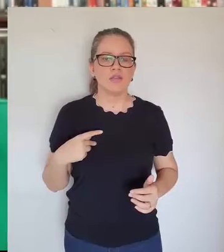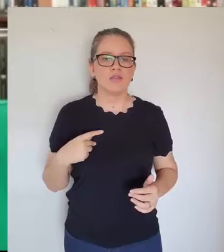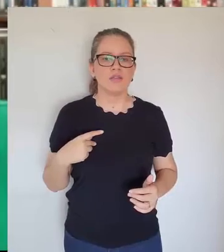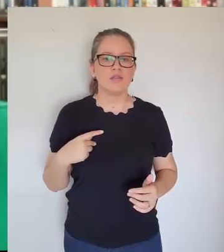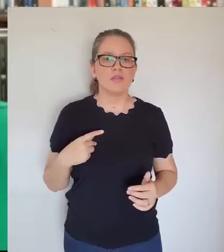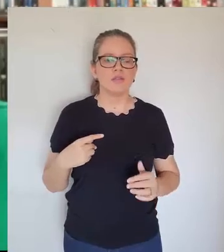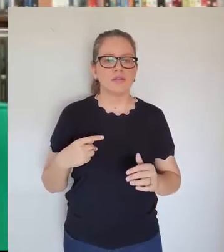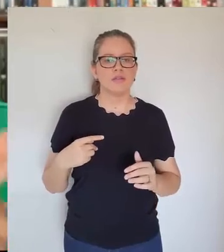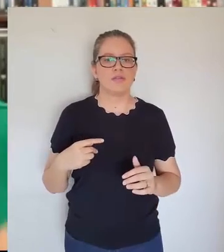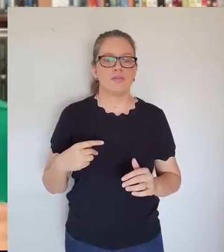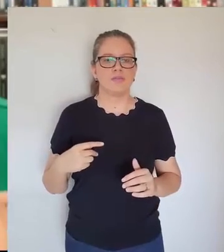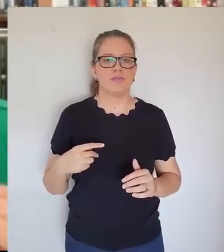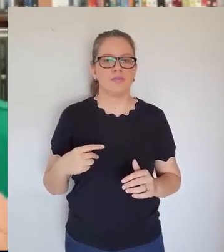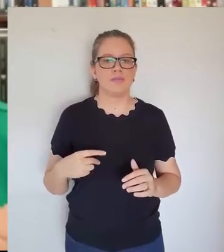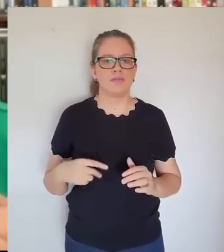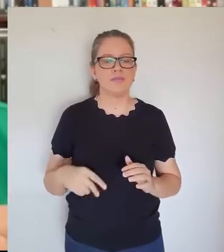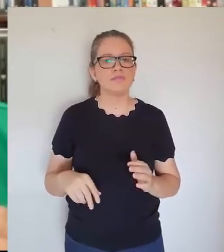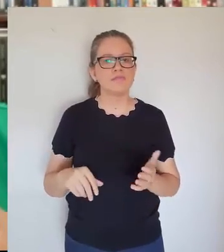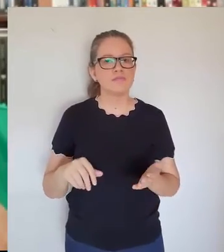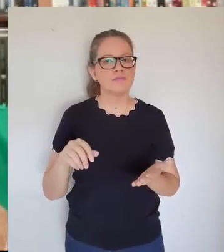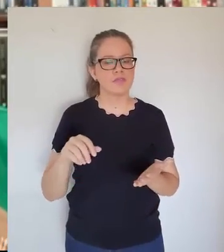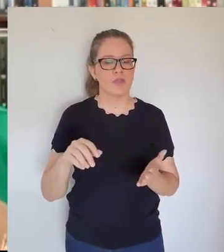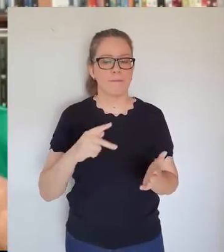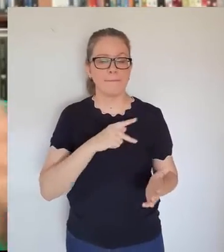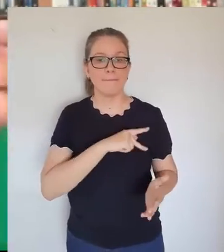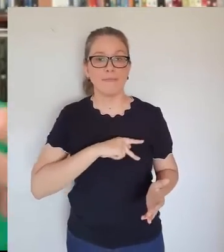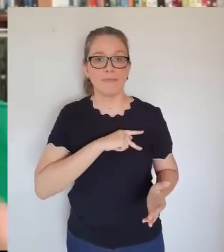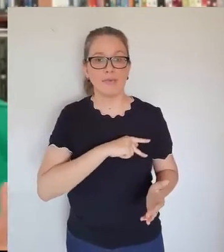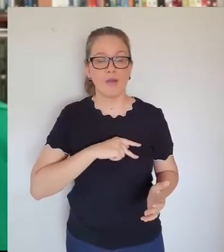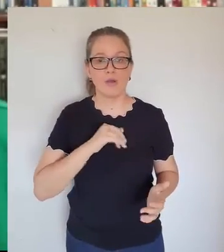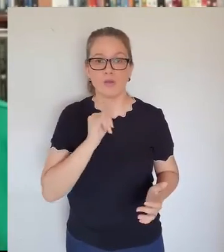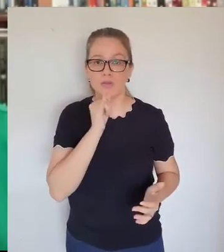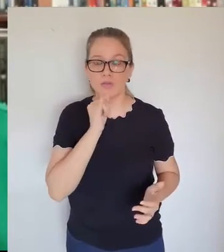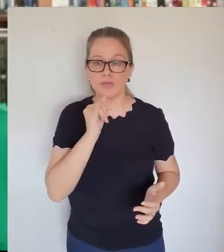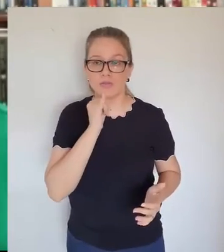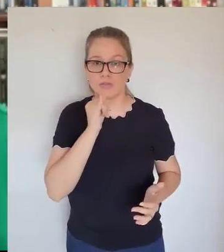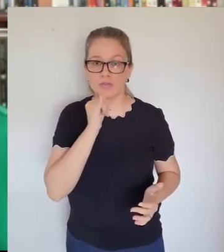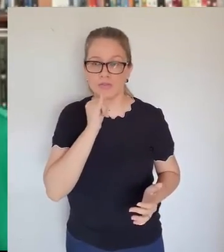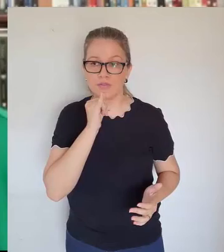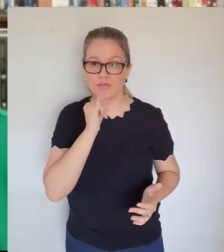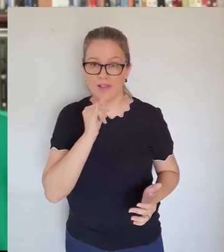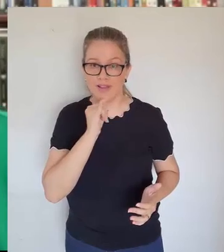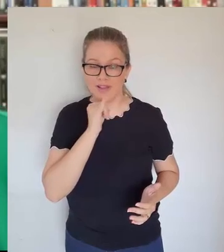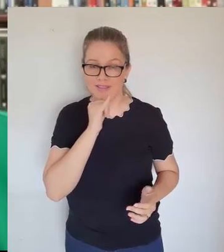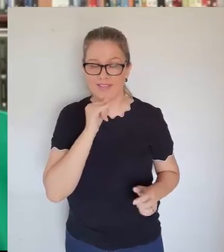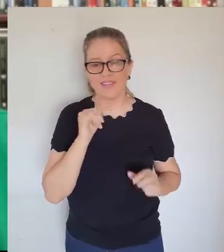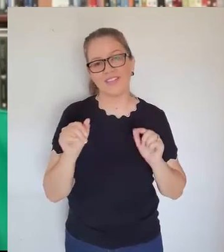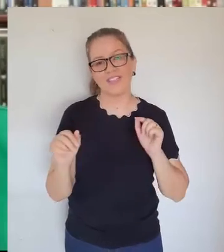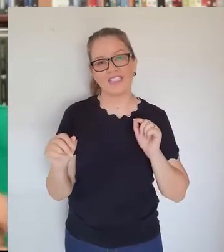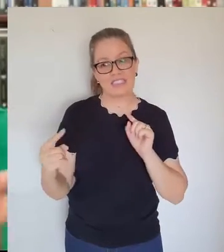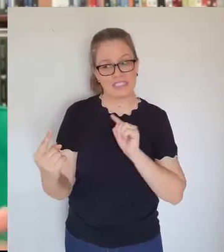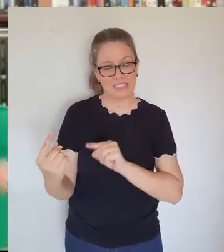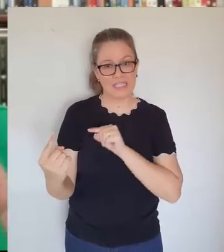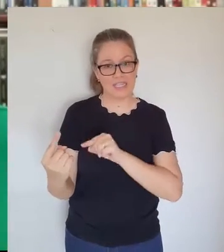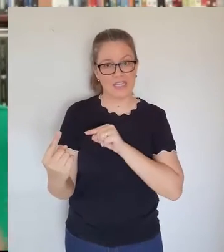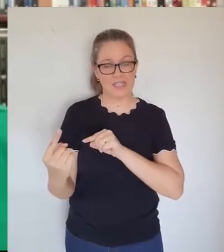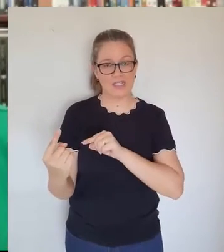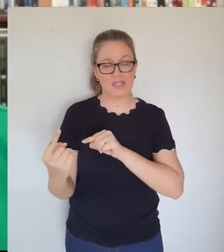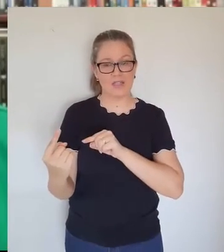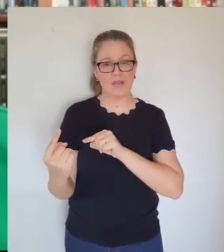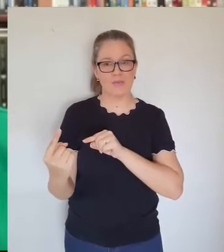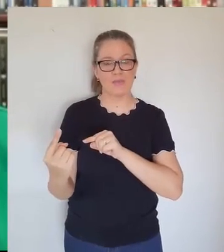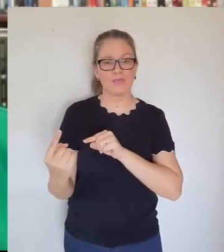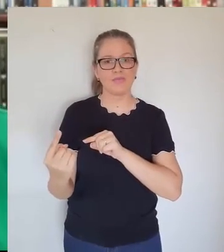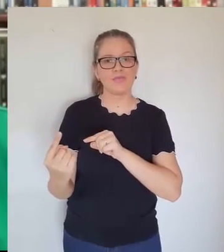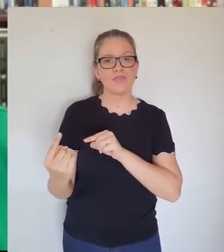com Áfia, porque lá na carta a Filemon, Paulo cita o nome dele também. E parece que